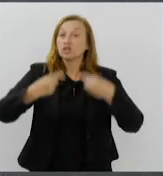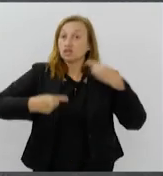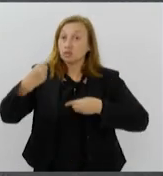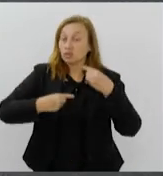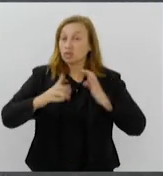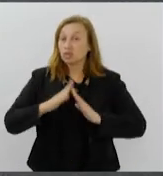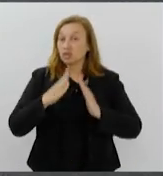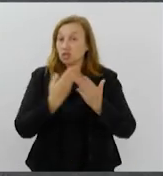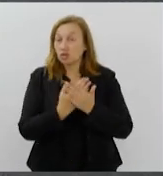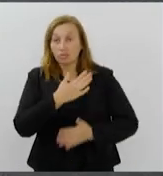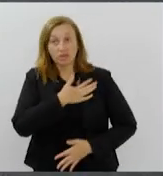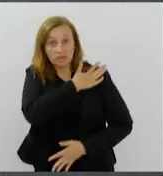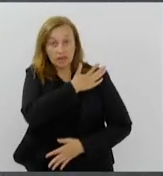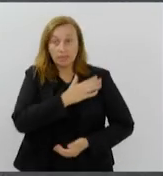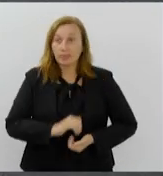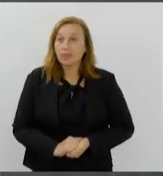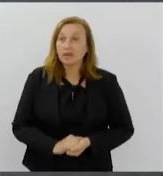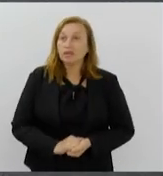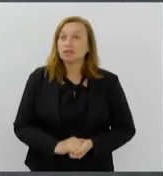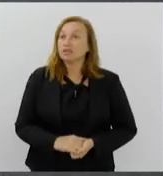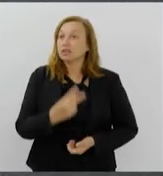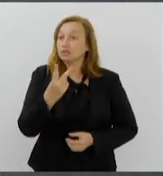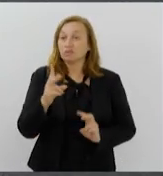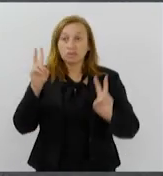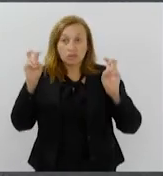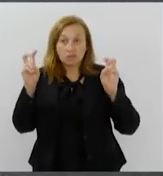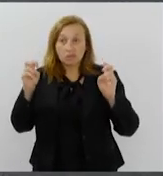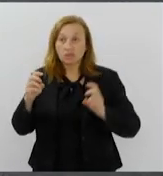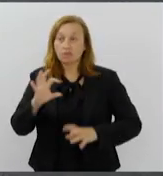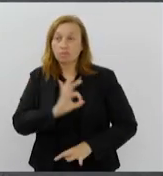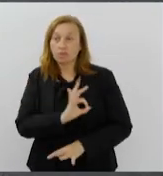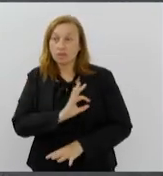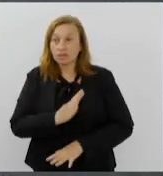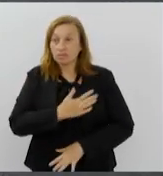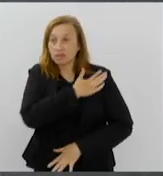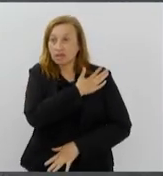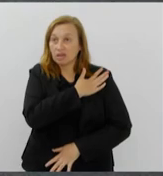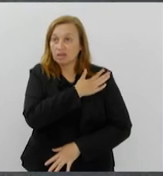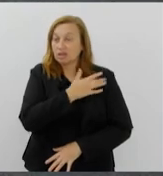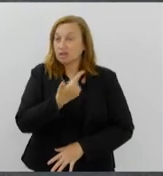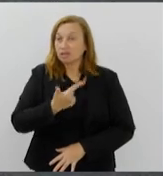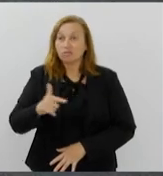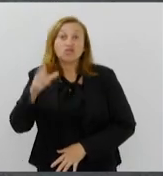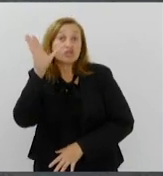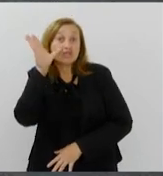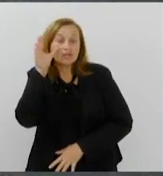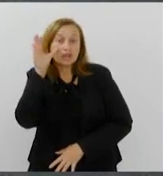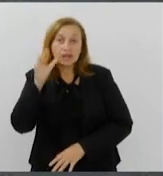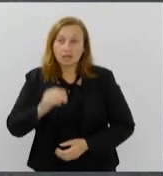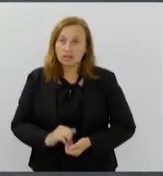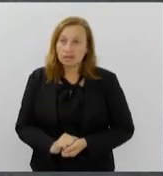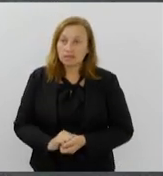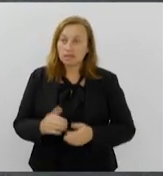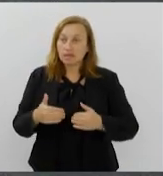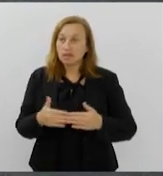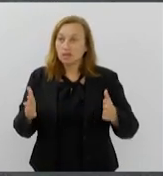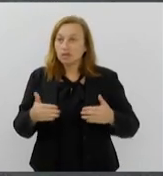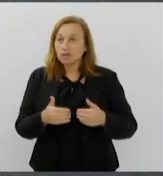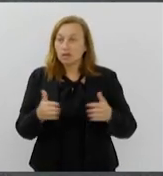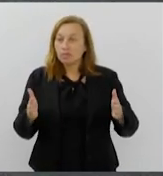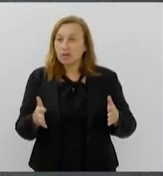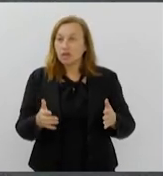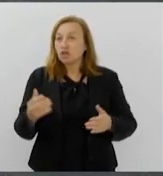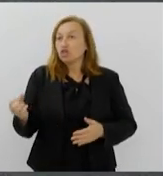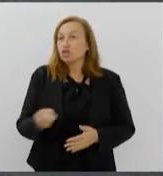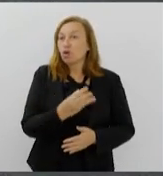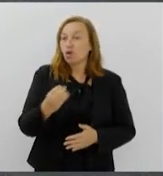colégios militares. E nas duas situações, a Polícia Militar nos colocou que não tinha interesse em abrir novas unidades,